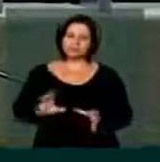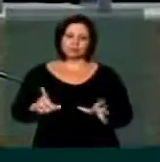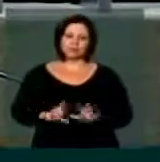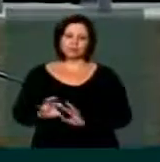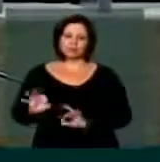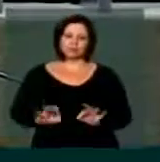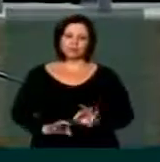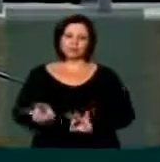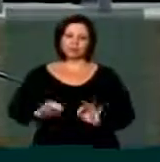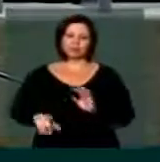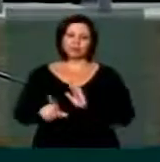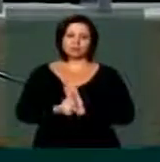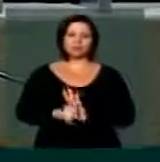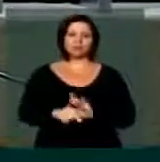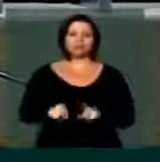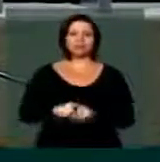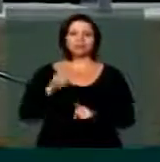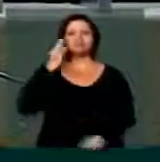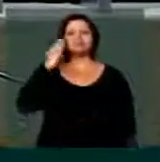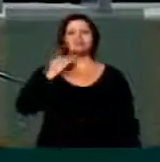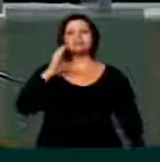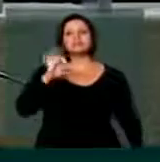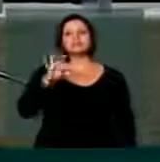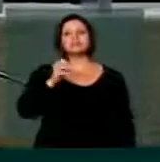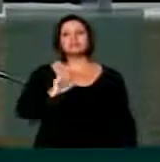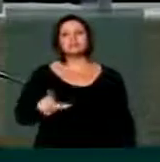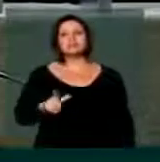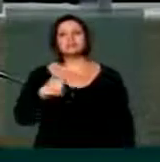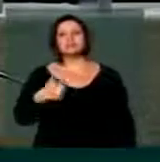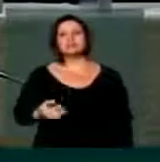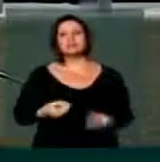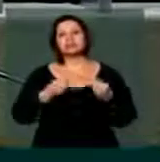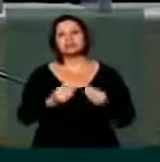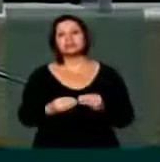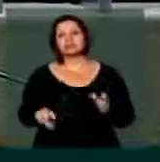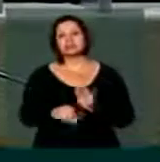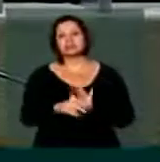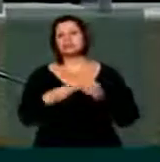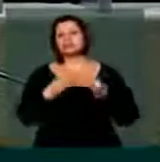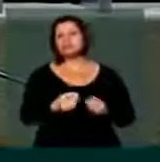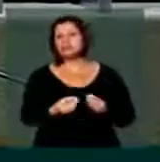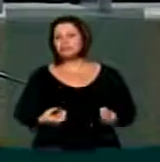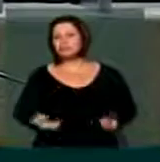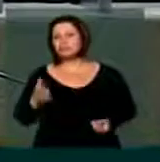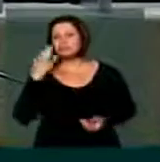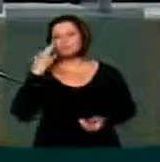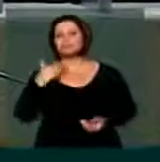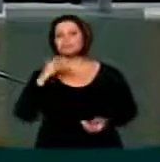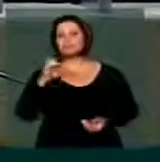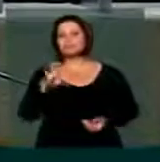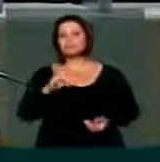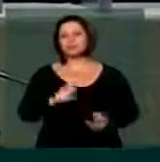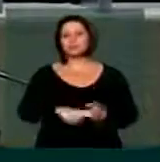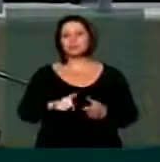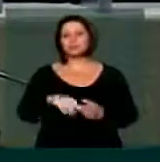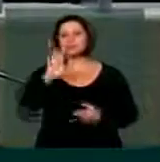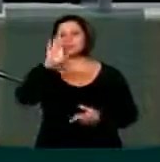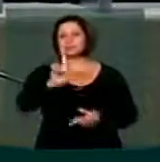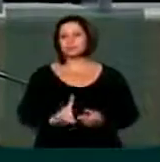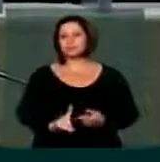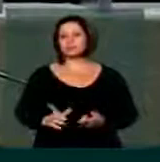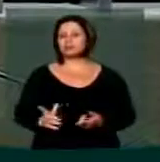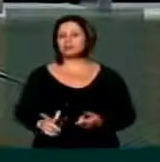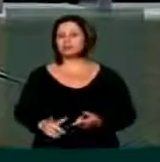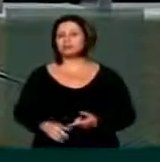independência formal, por lei, do Banco Central do Brasil, ou seja, a entrega definitiva de